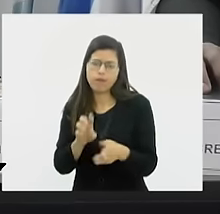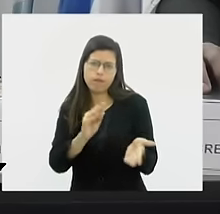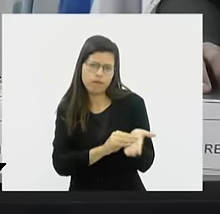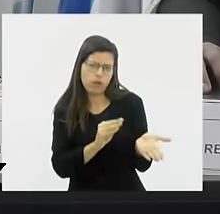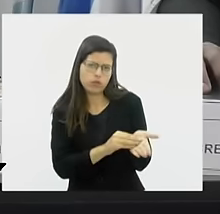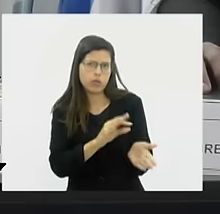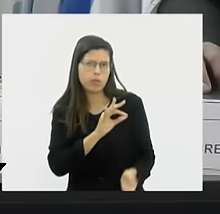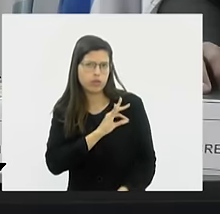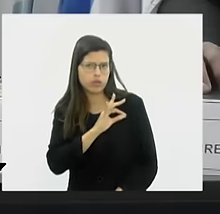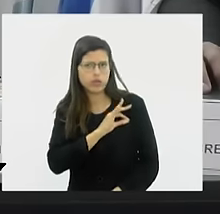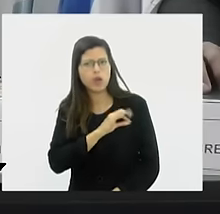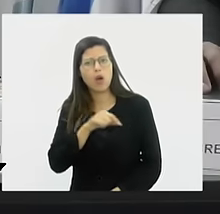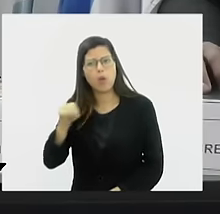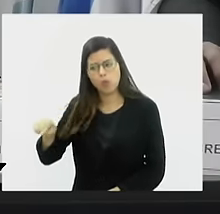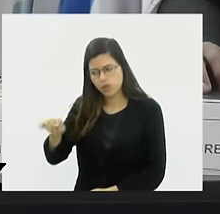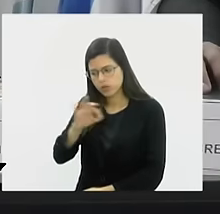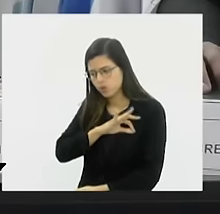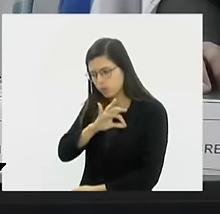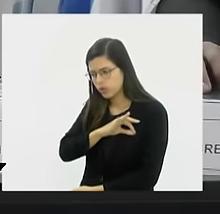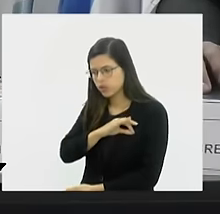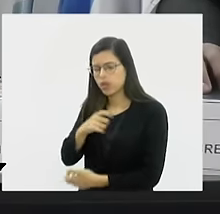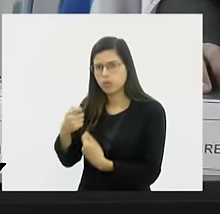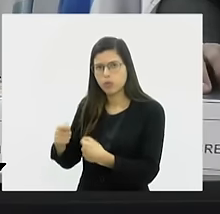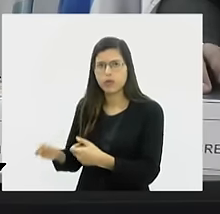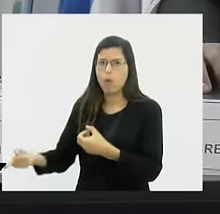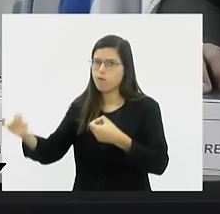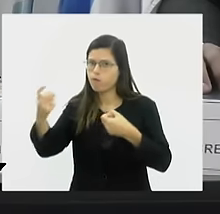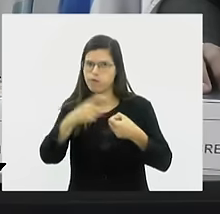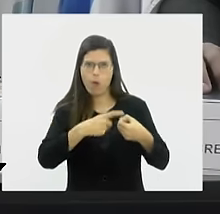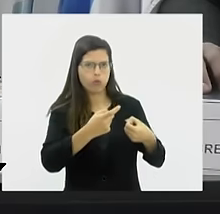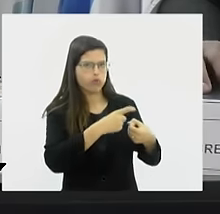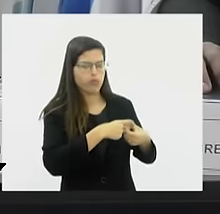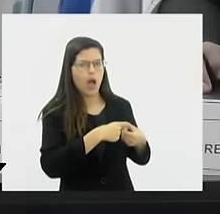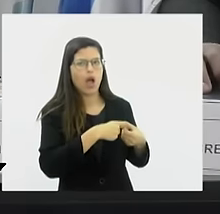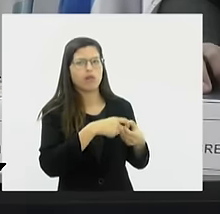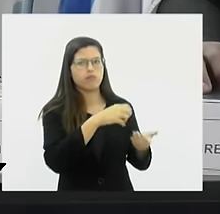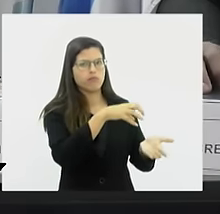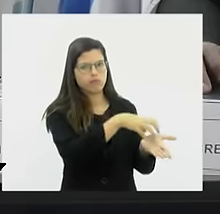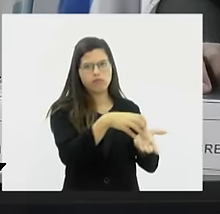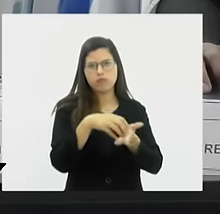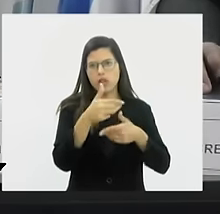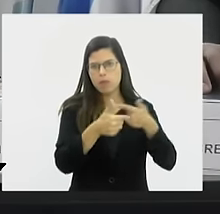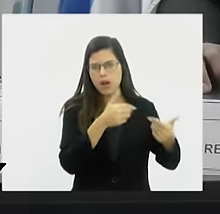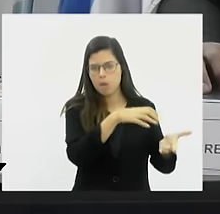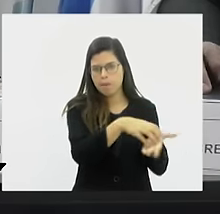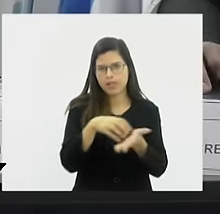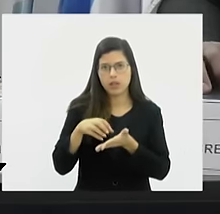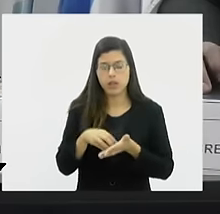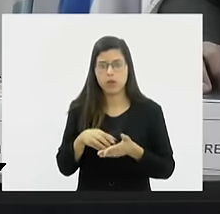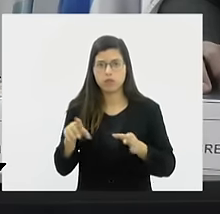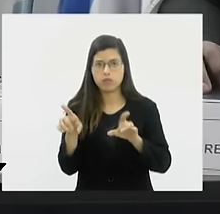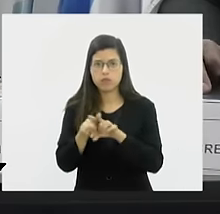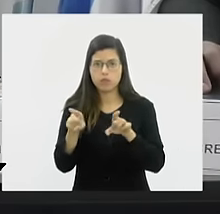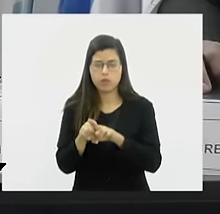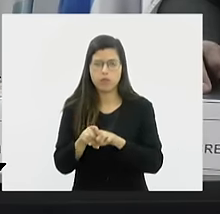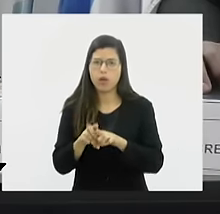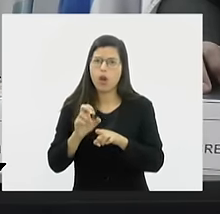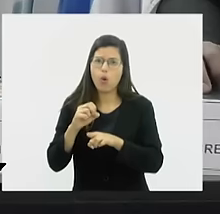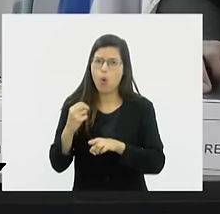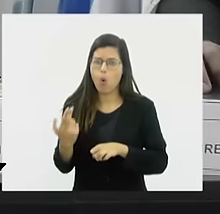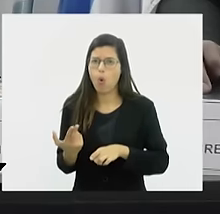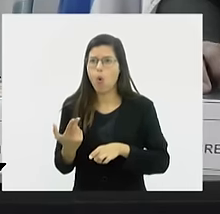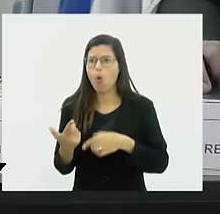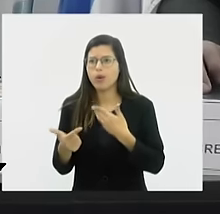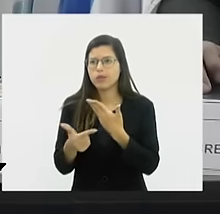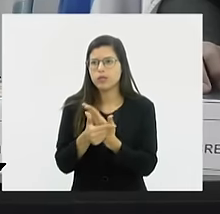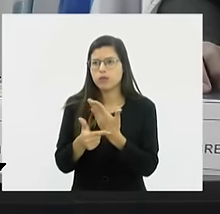esses policiais possam ser redistribuídos para batalhões, ou então que, se estiverem fazendo essas funções em